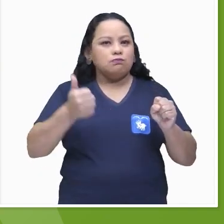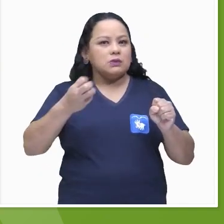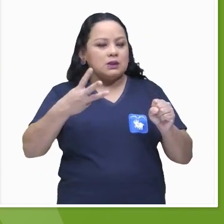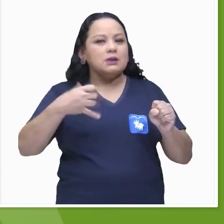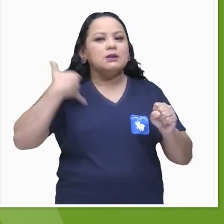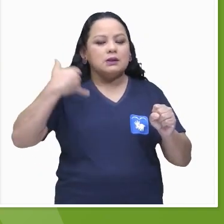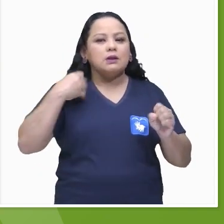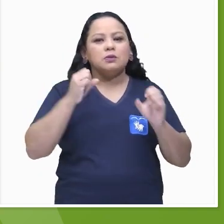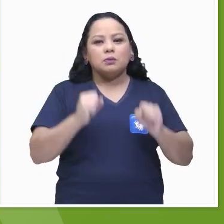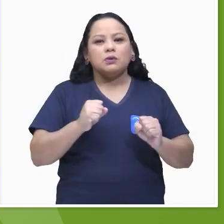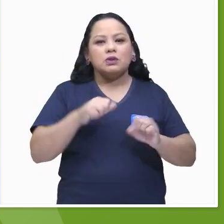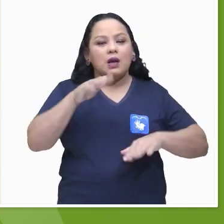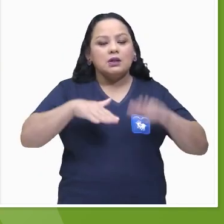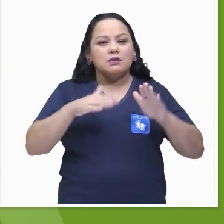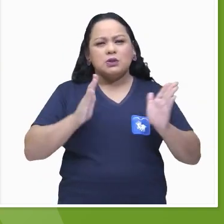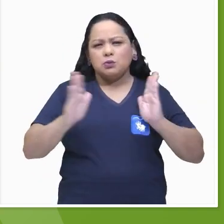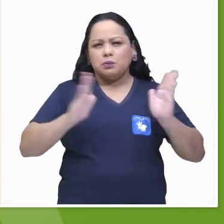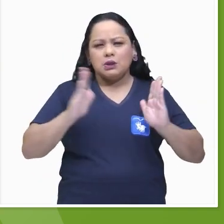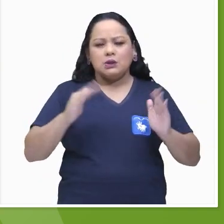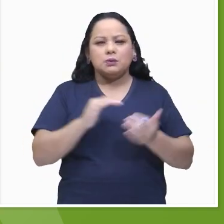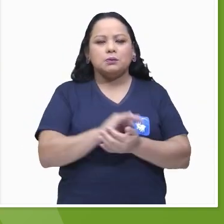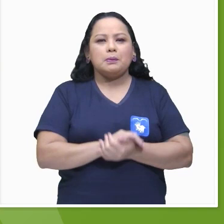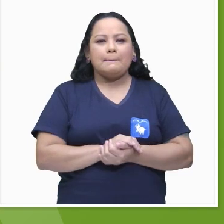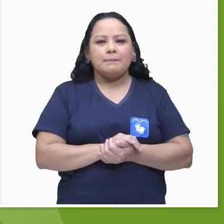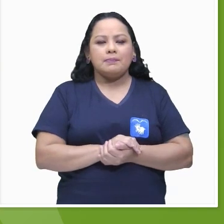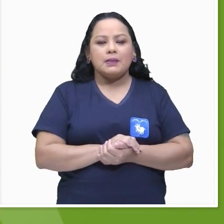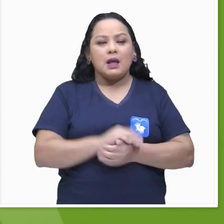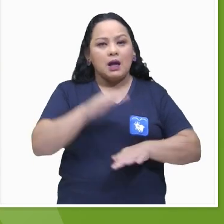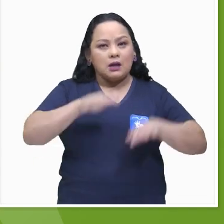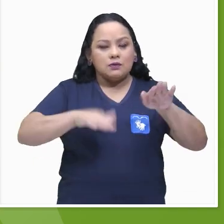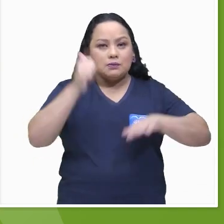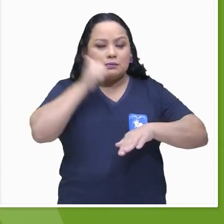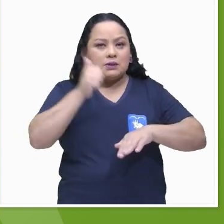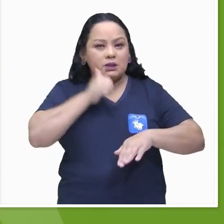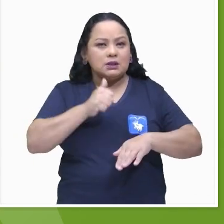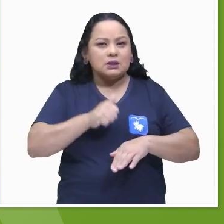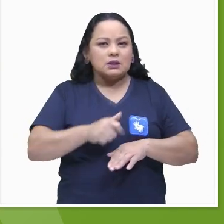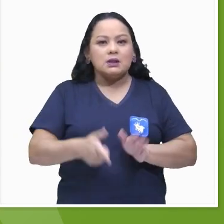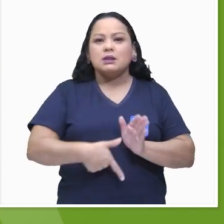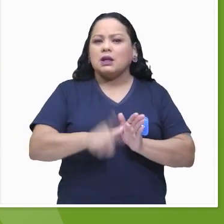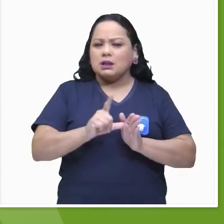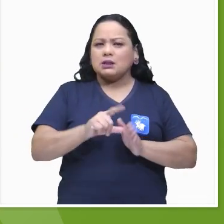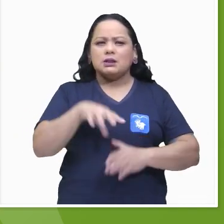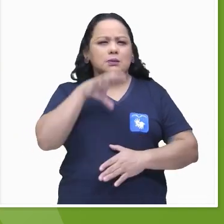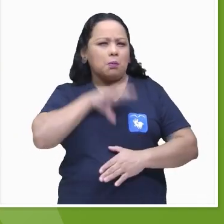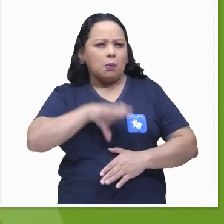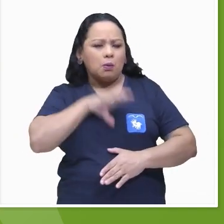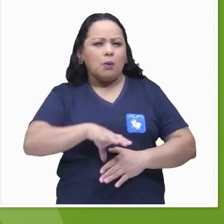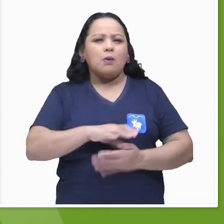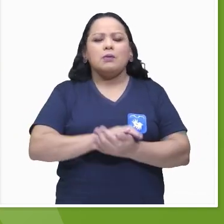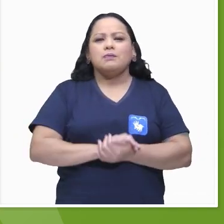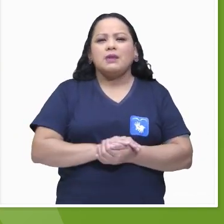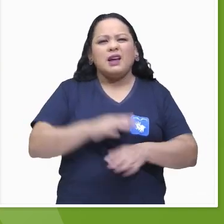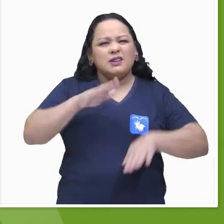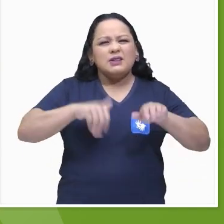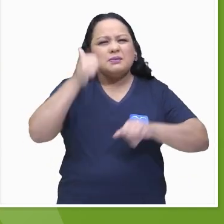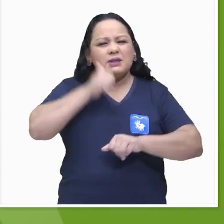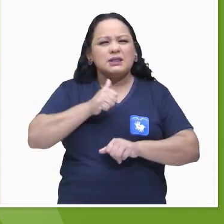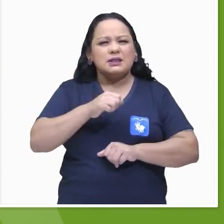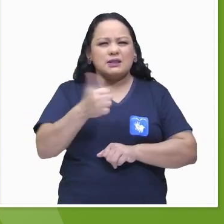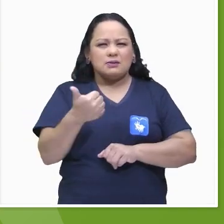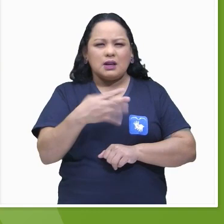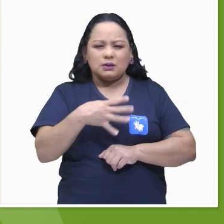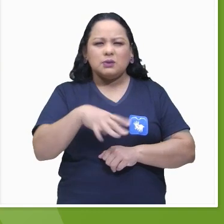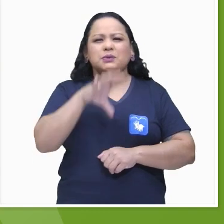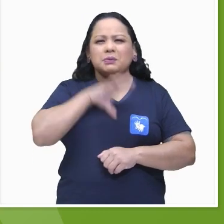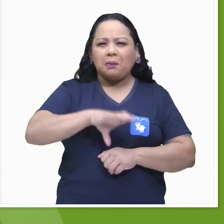pode ultrapassar esse período, né? Vão ter meninas que vão menstruar mais cedo, outras que menstruam lá com 14, 15 anos, isso é